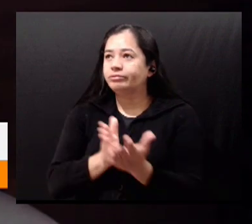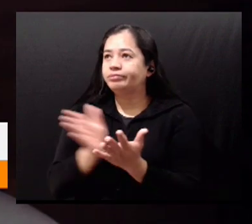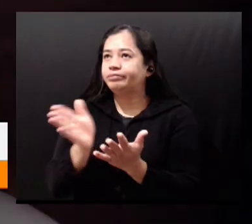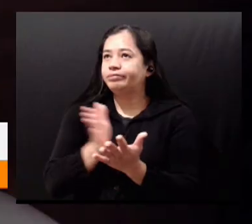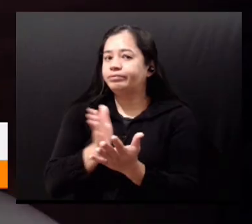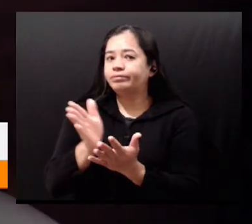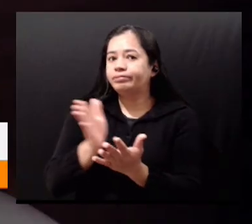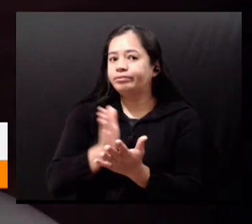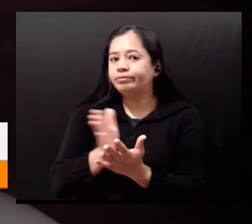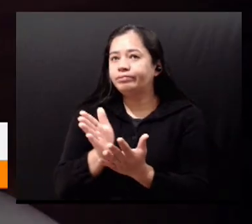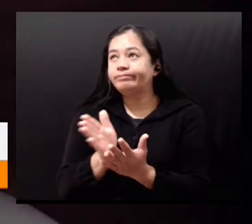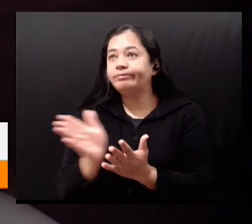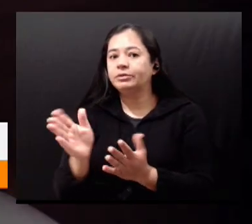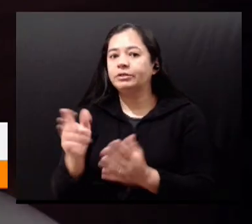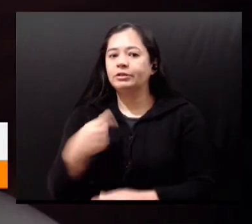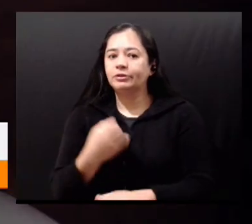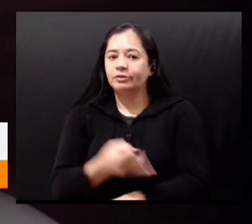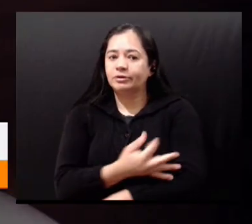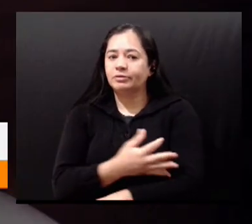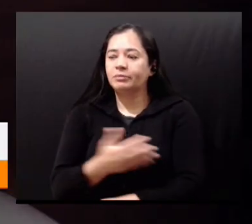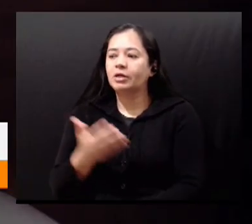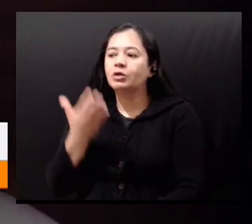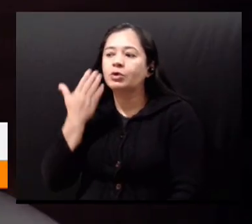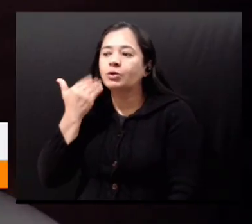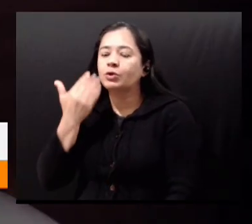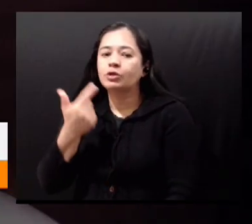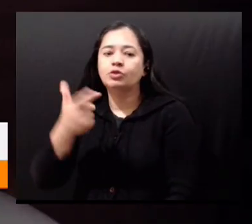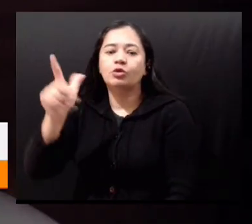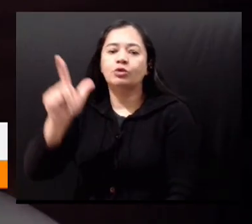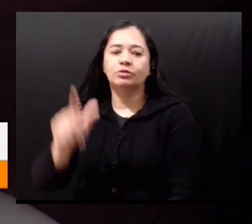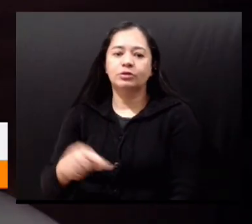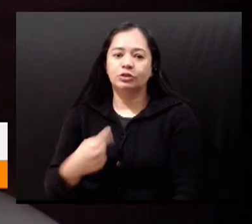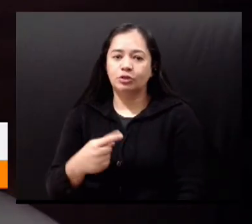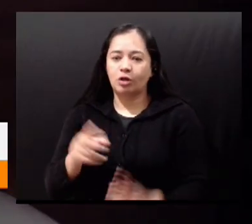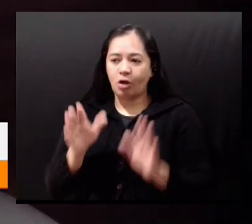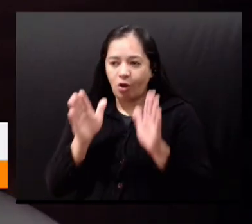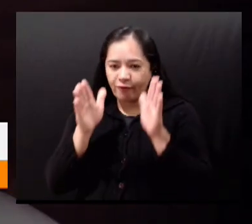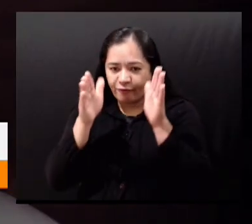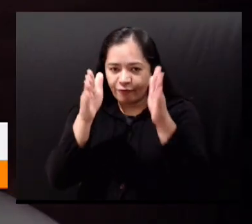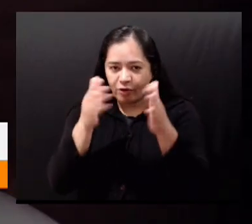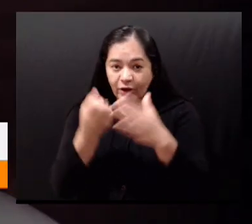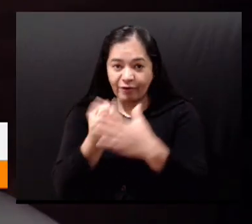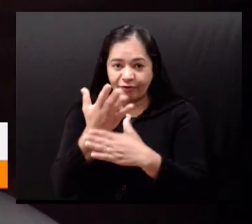se alimentar do outro. E eu costumo falar que quando a gente olha mais para fora do que para dentro, é porque